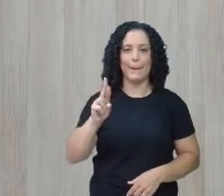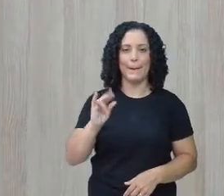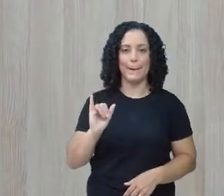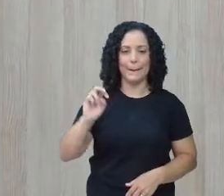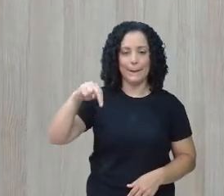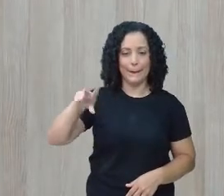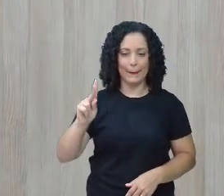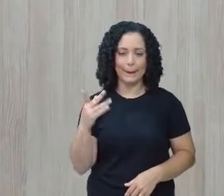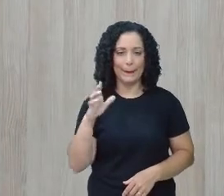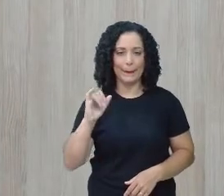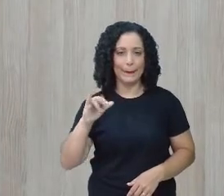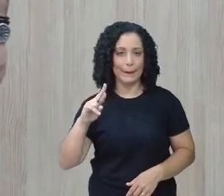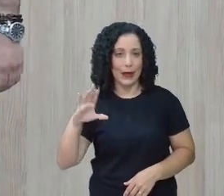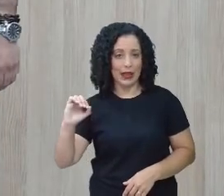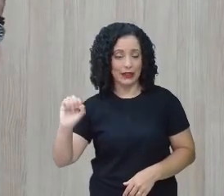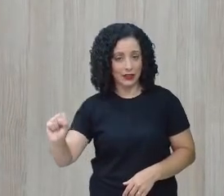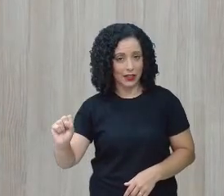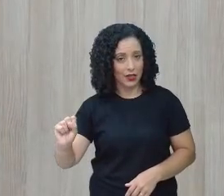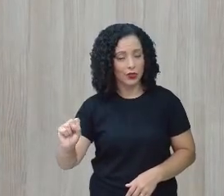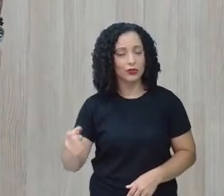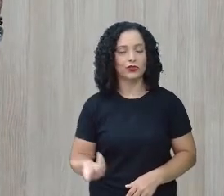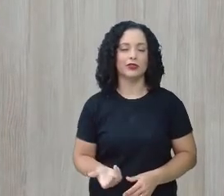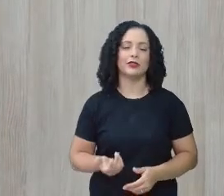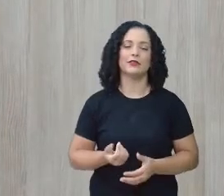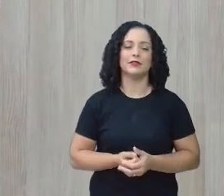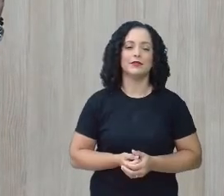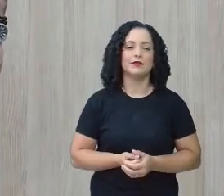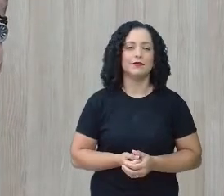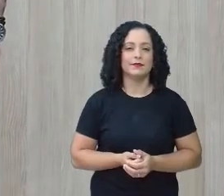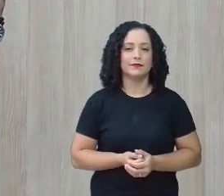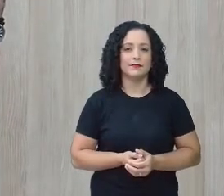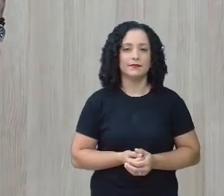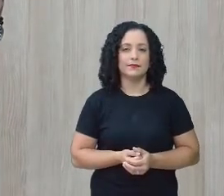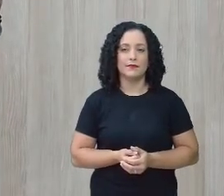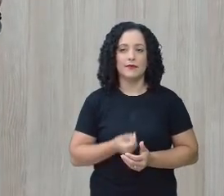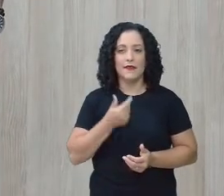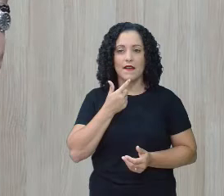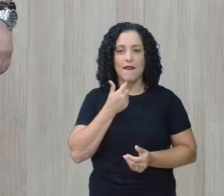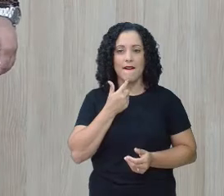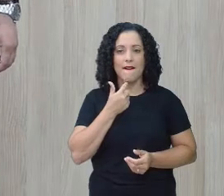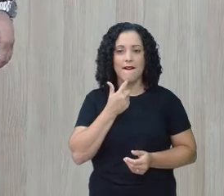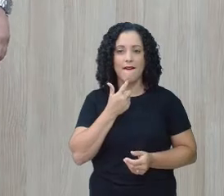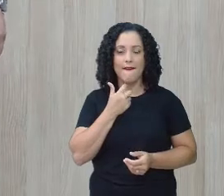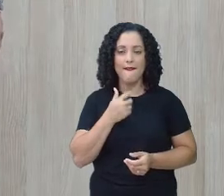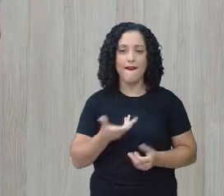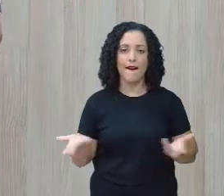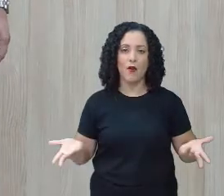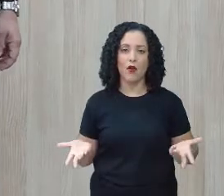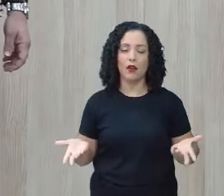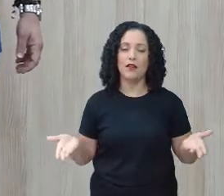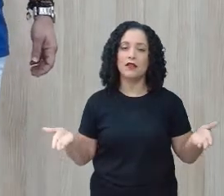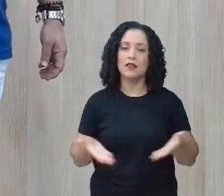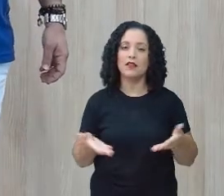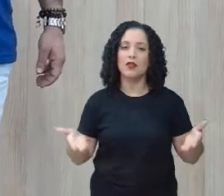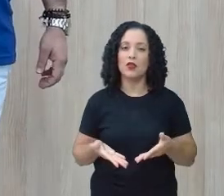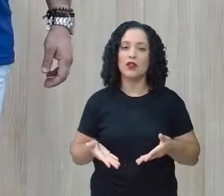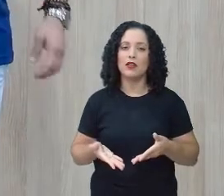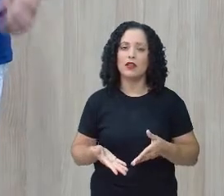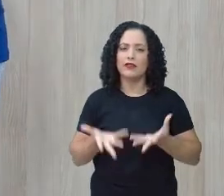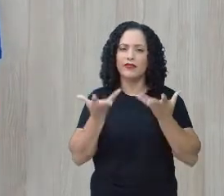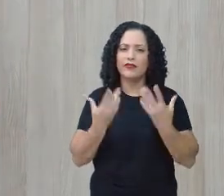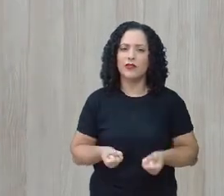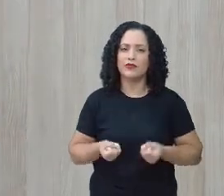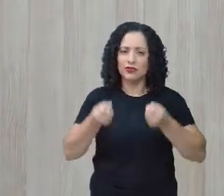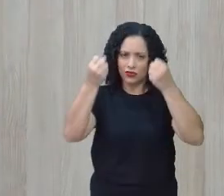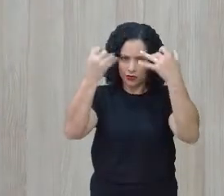foi um motivo mais secundário, ok? Aí vejam, dito isso, vamos tentar falar aqui um pouquinho